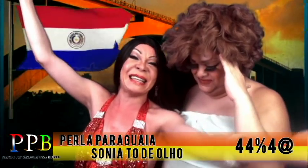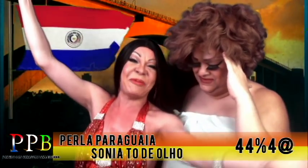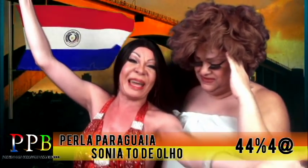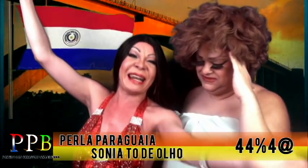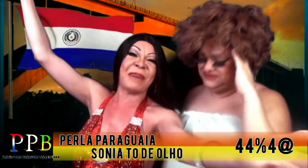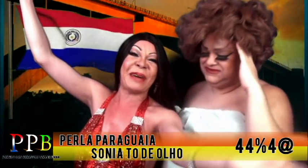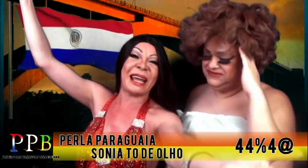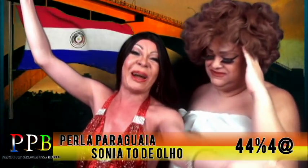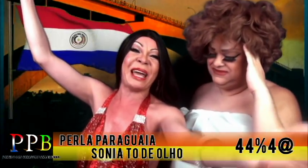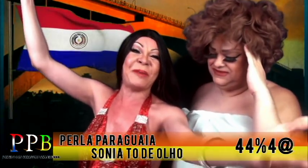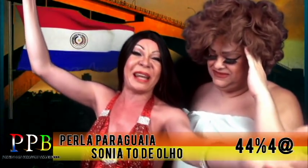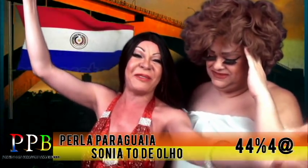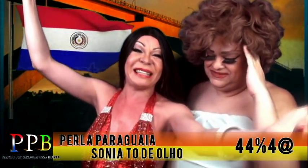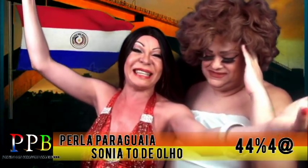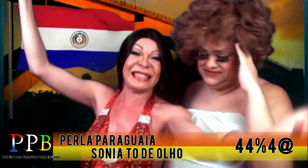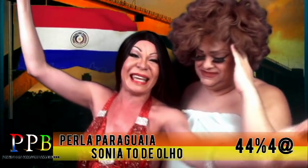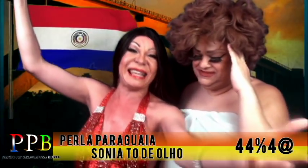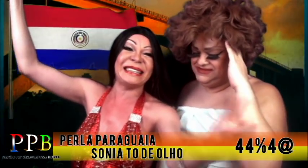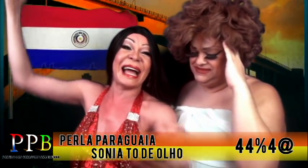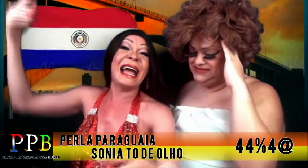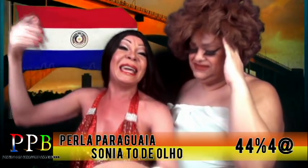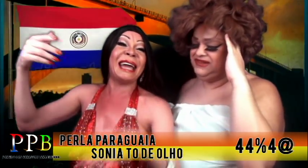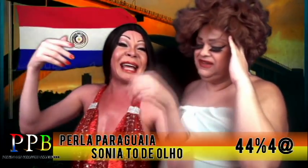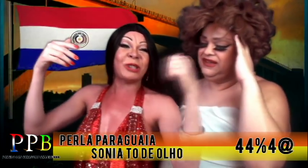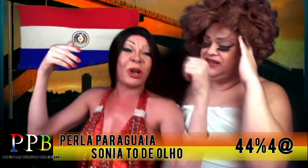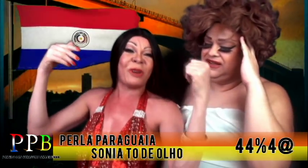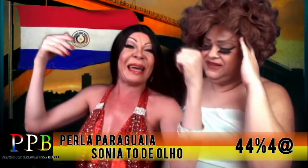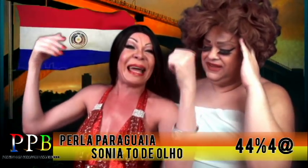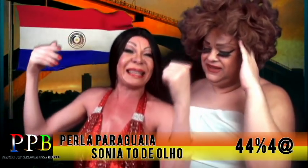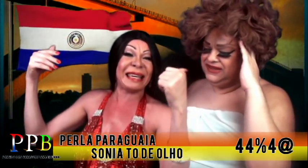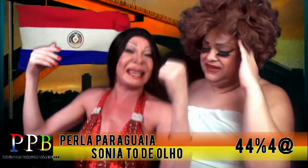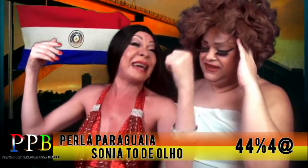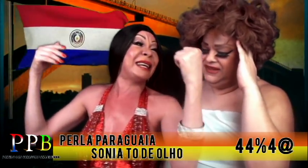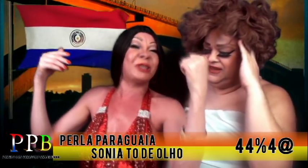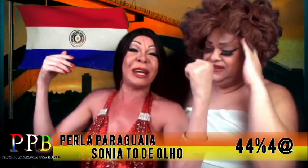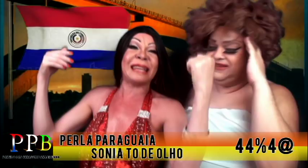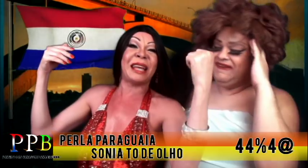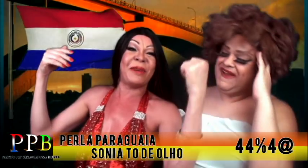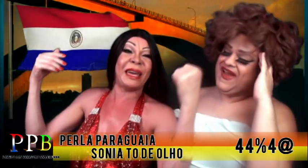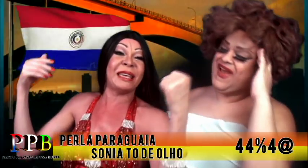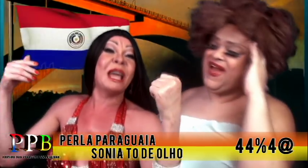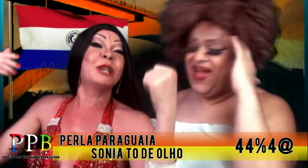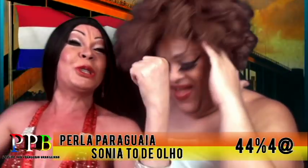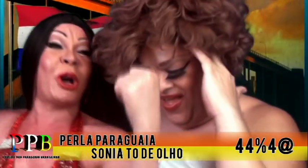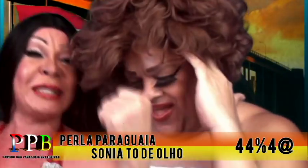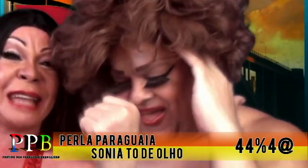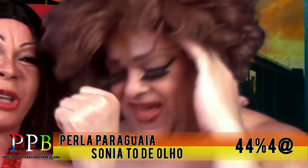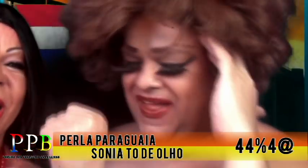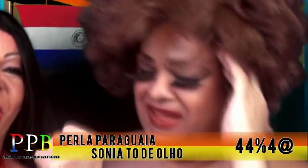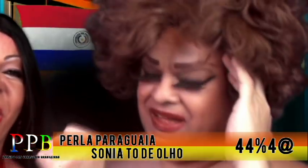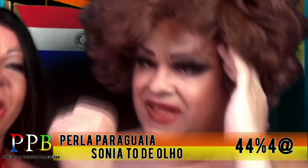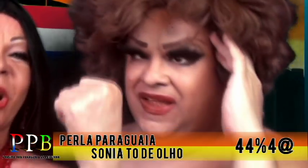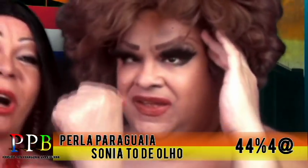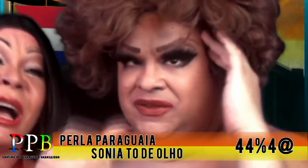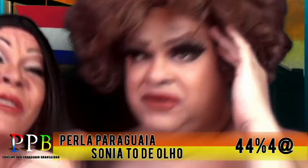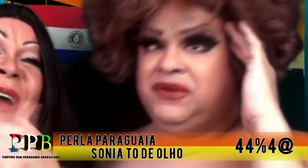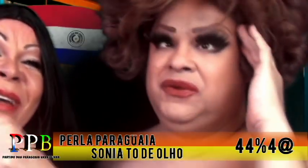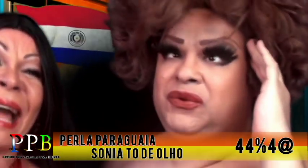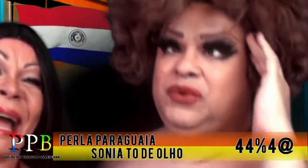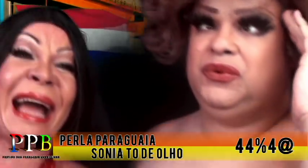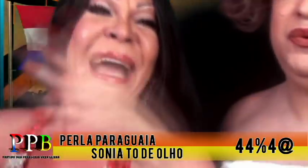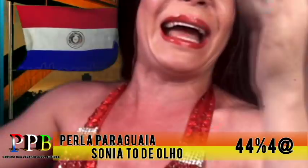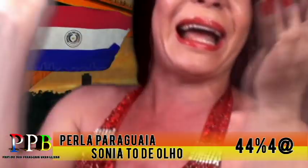liberada. Perla Paraguaia para presidenta. E ainda tô com ela aqui, que é cantora também. Sônia Todeonho.